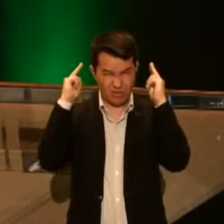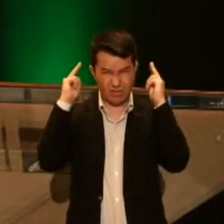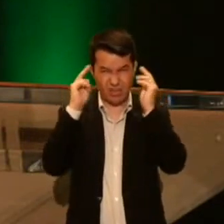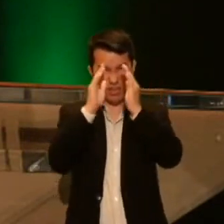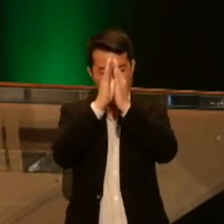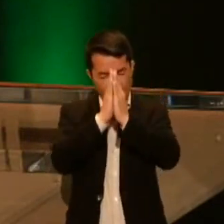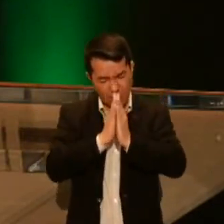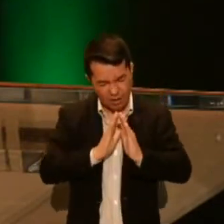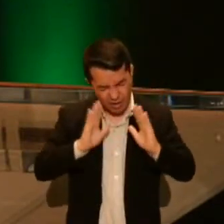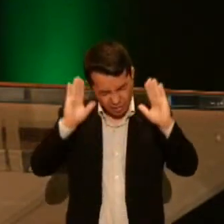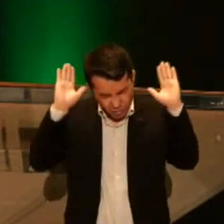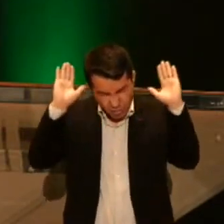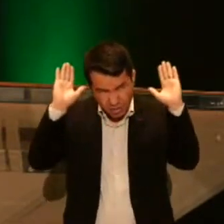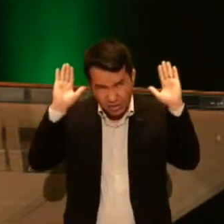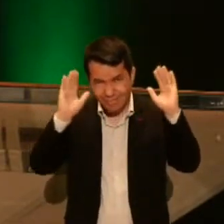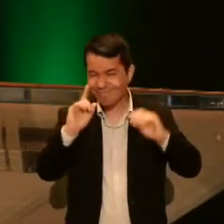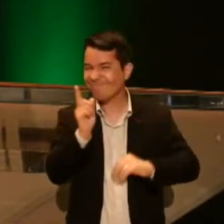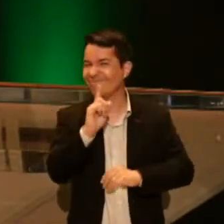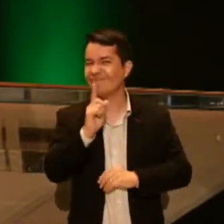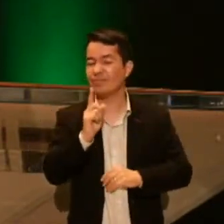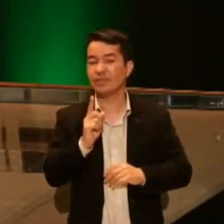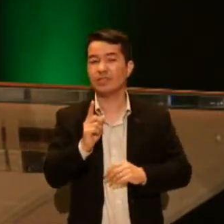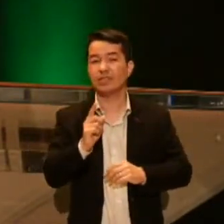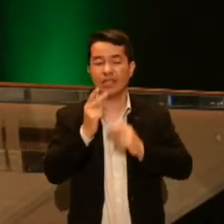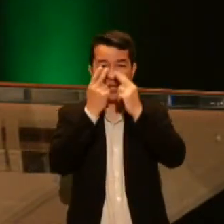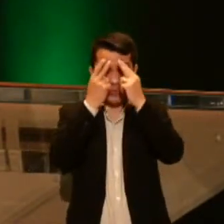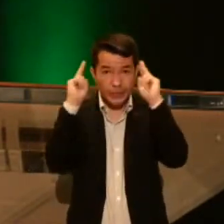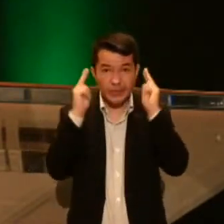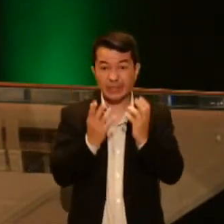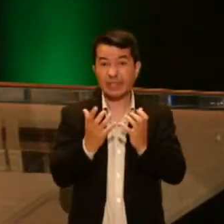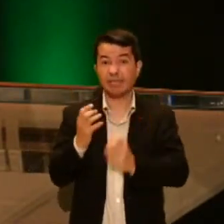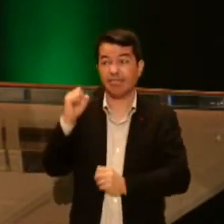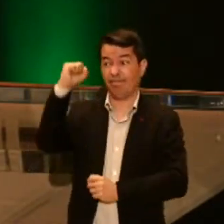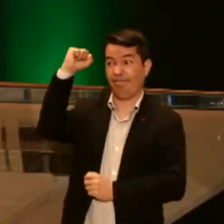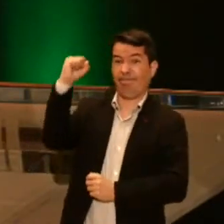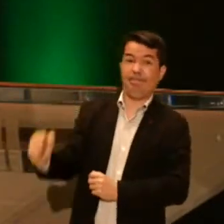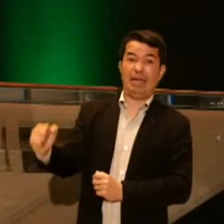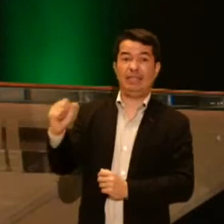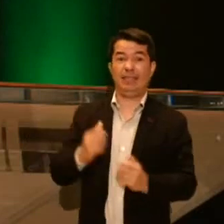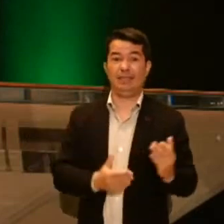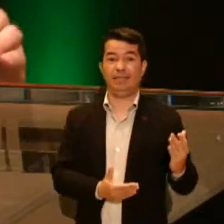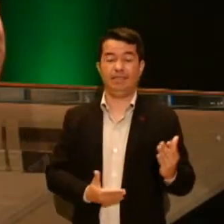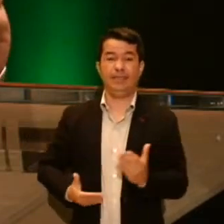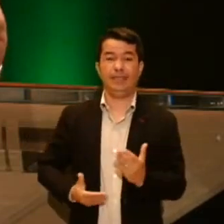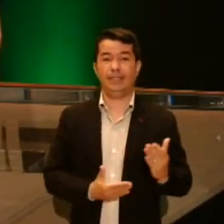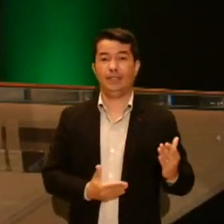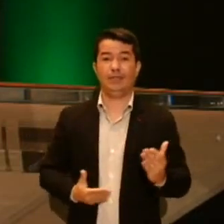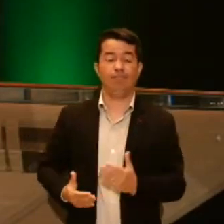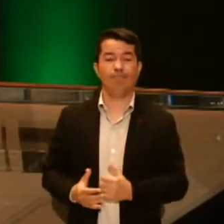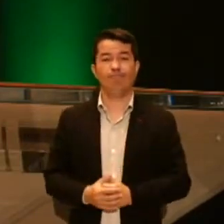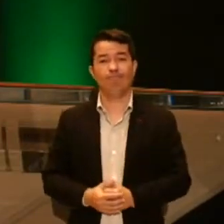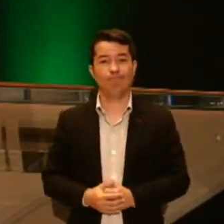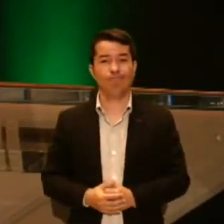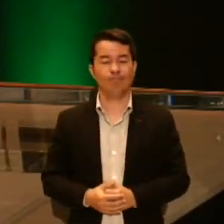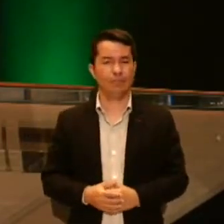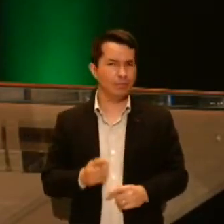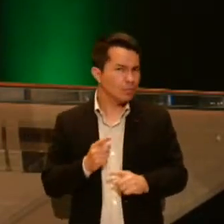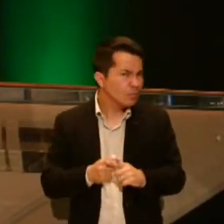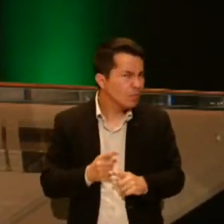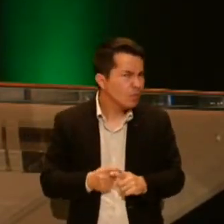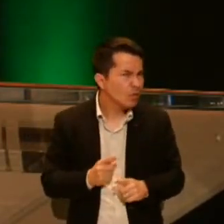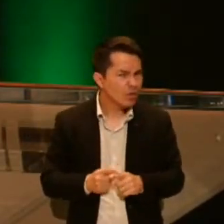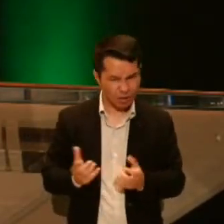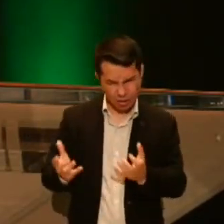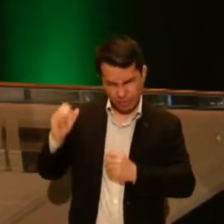aquele que merece adoração. Por quê? Porque a presença de Jesus,